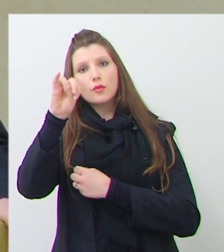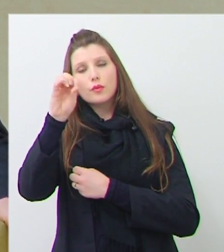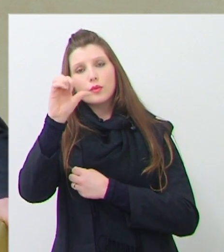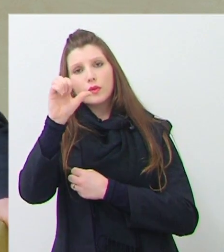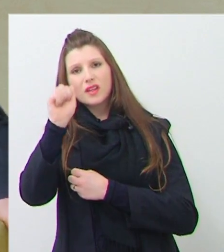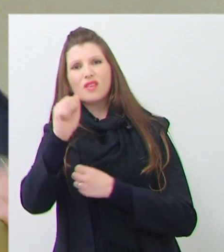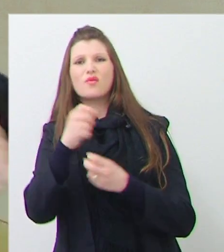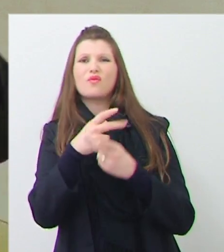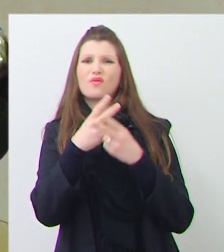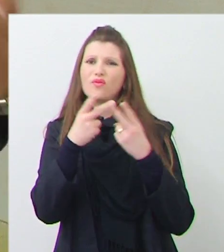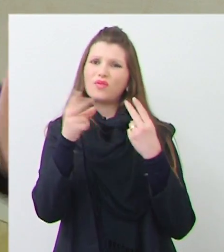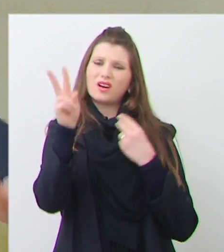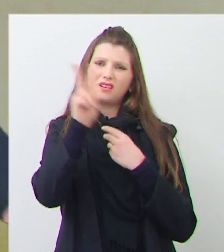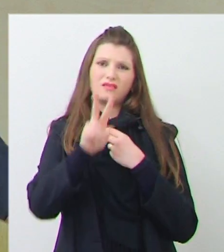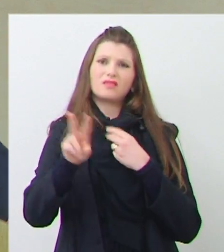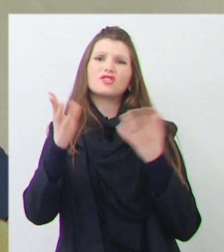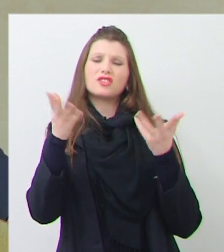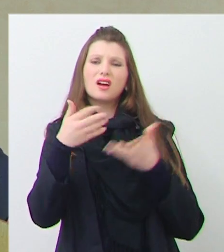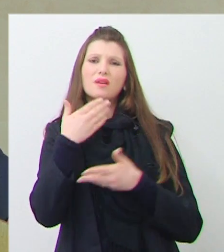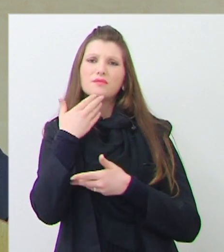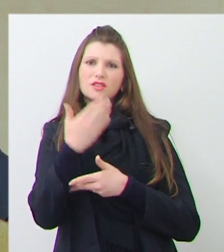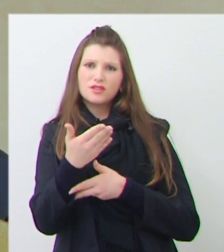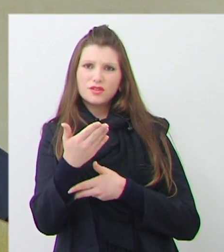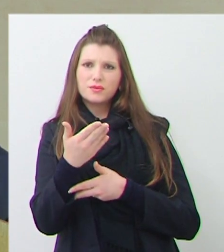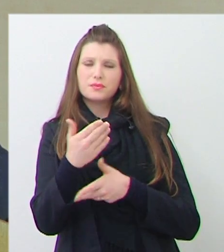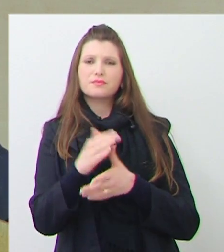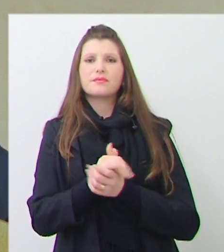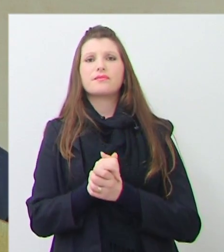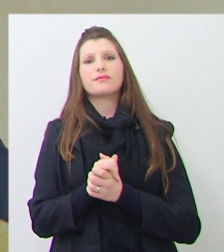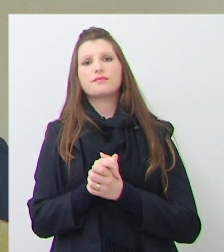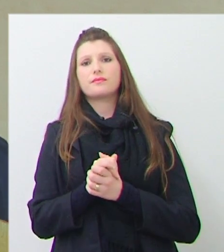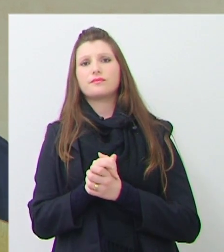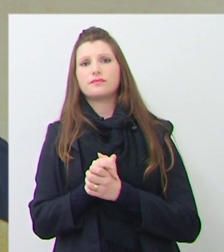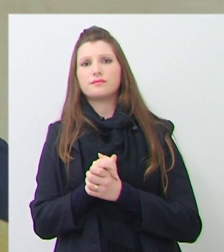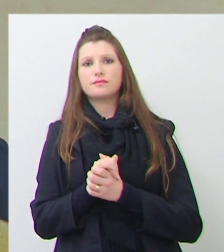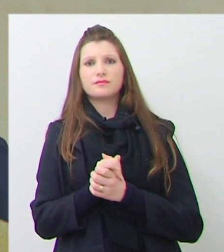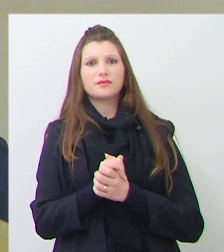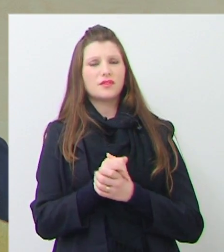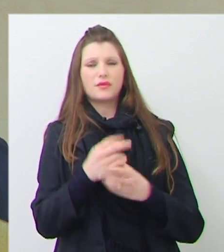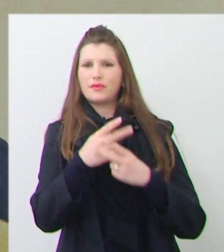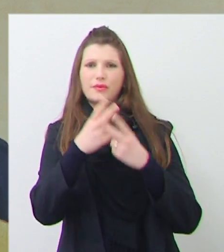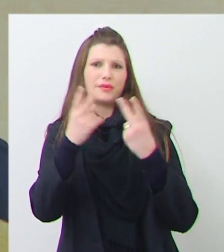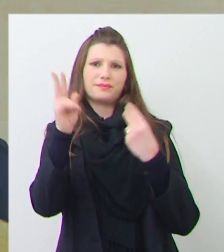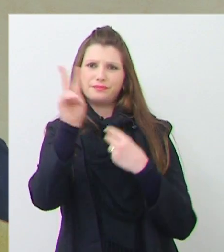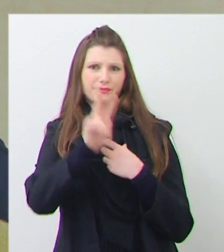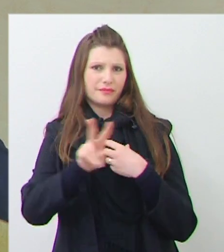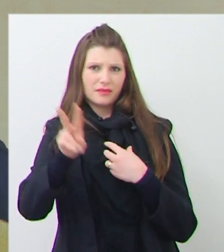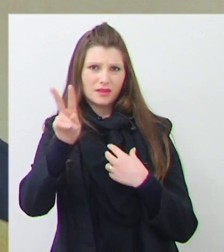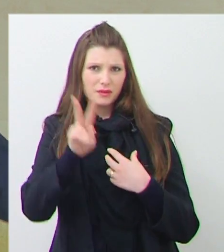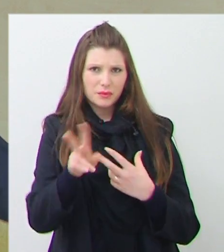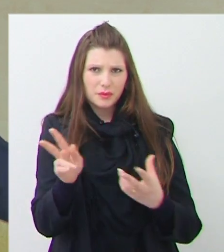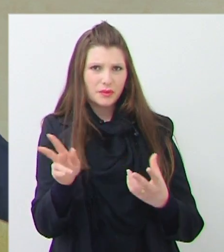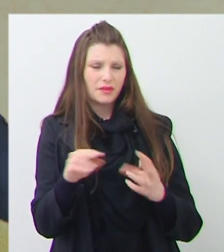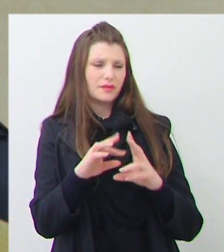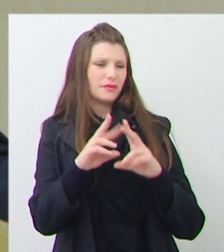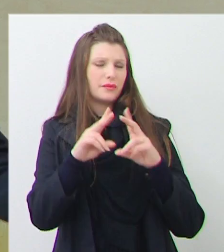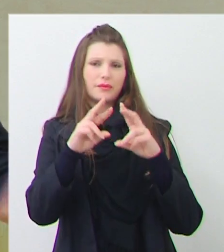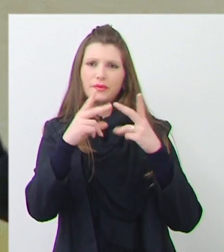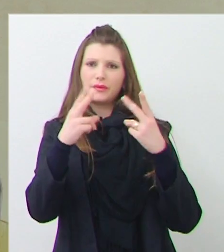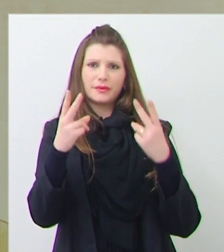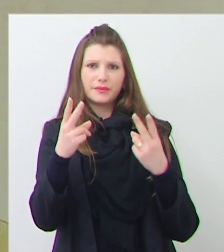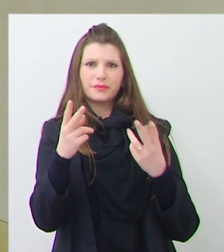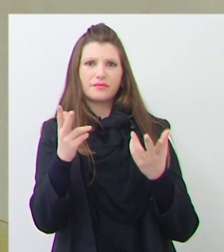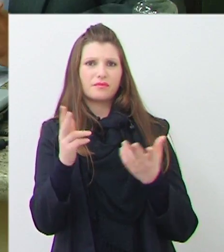aqui pediram, já houve discussão, Paulo Ferrareis, vereador presidente Ricardo e outro